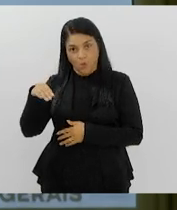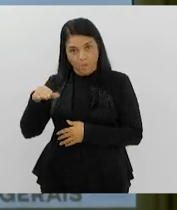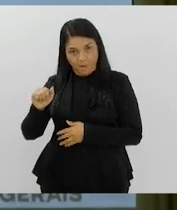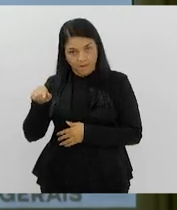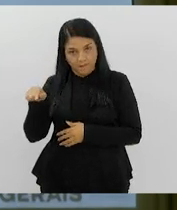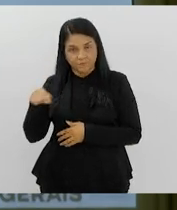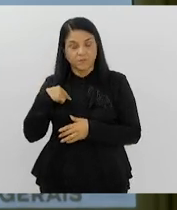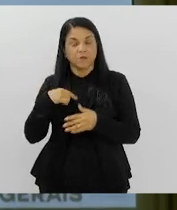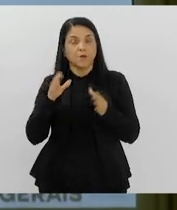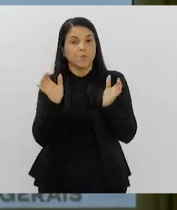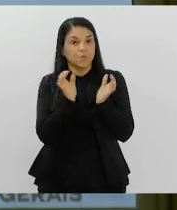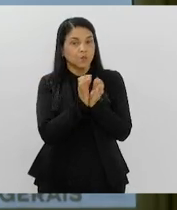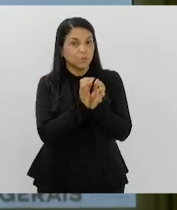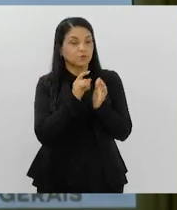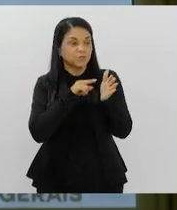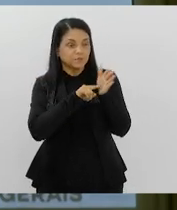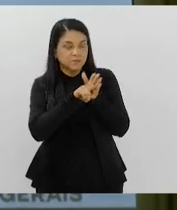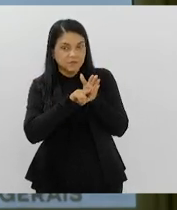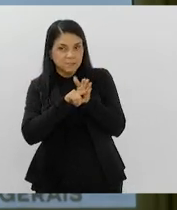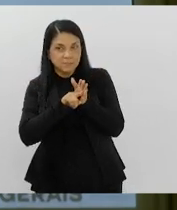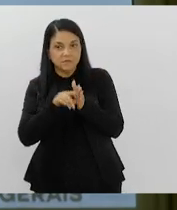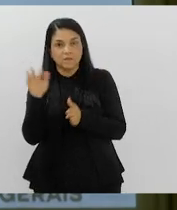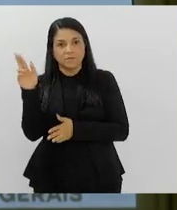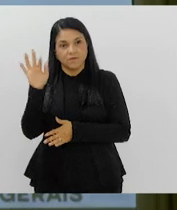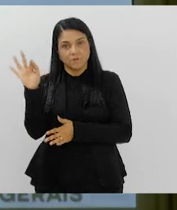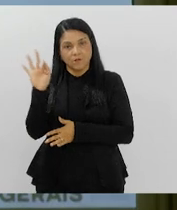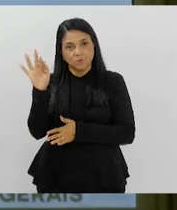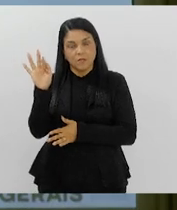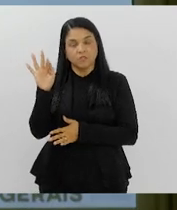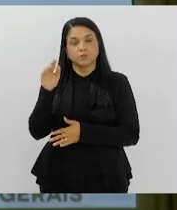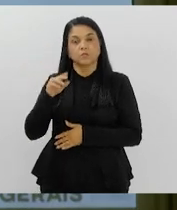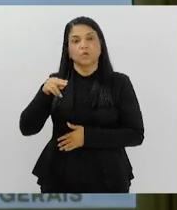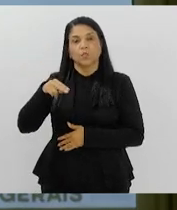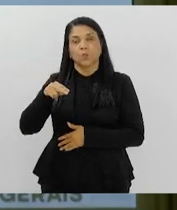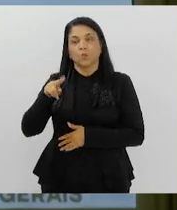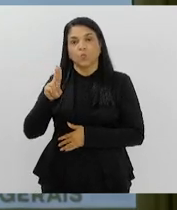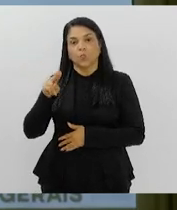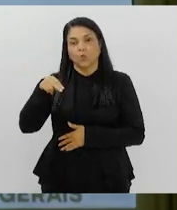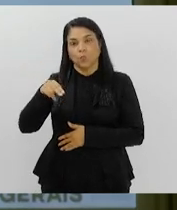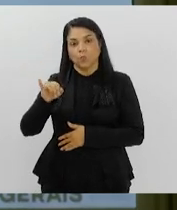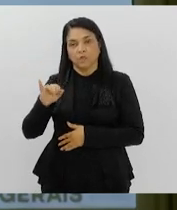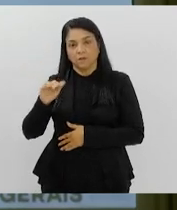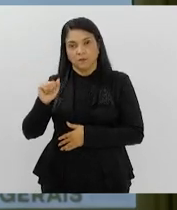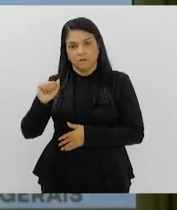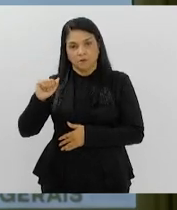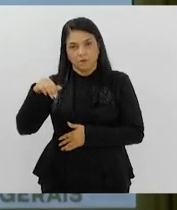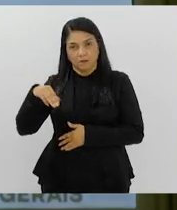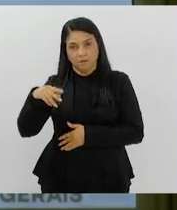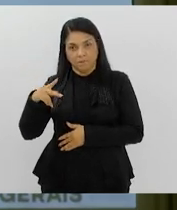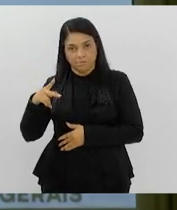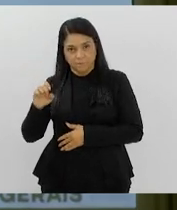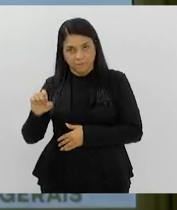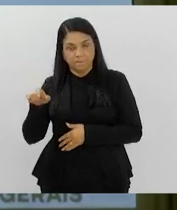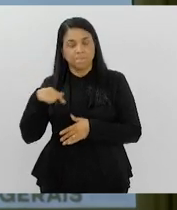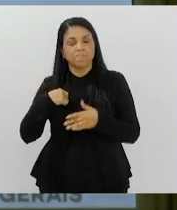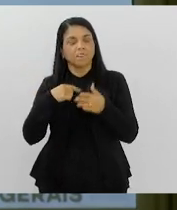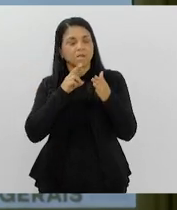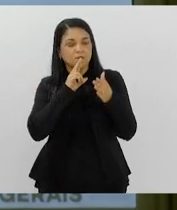de pesquisas, também da faculdade da Unicamp. Então, nós estruturamos esse questionário a partir desse